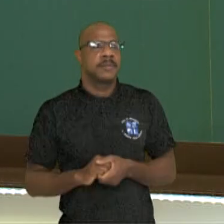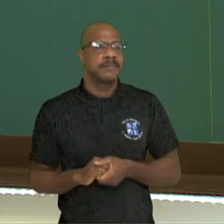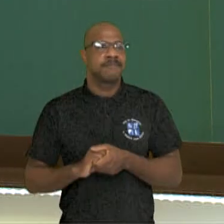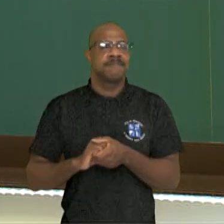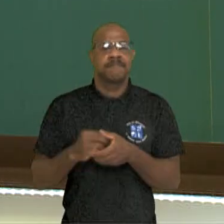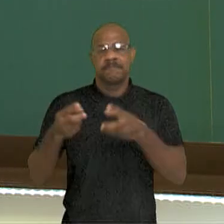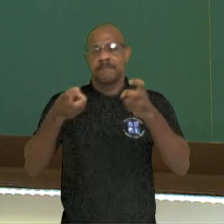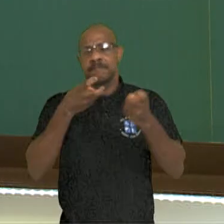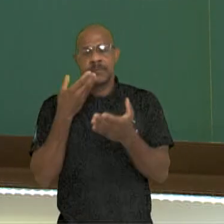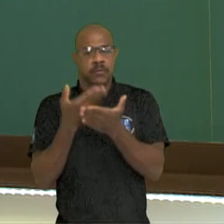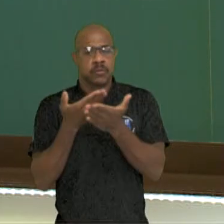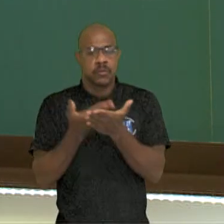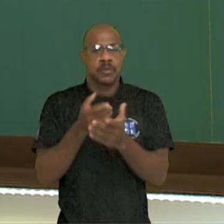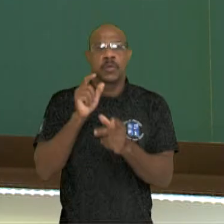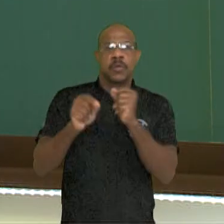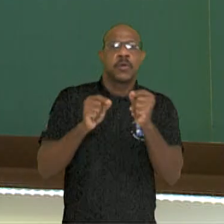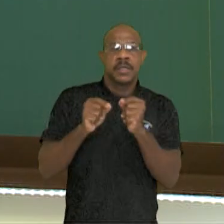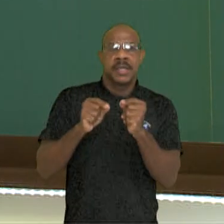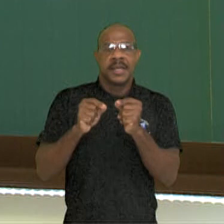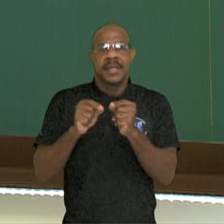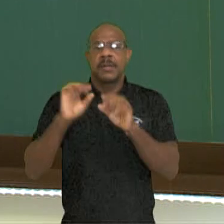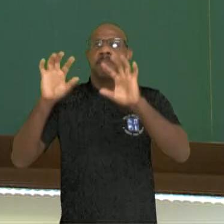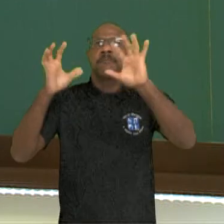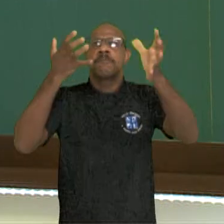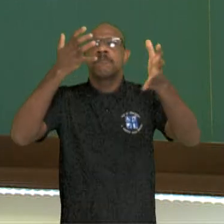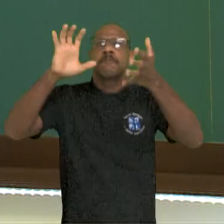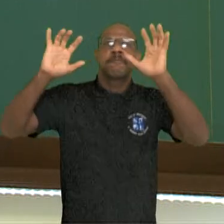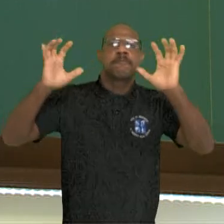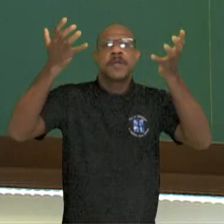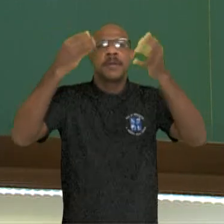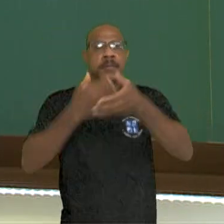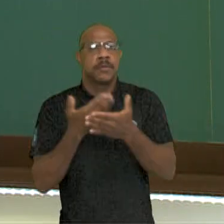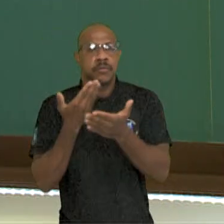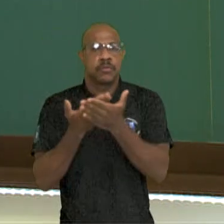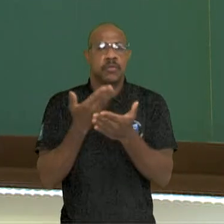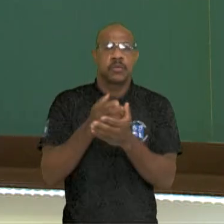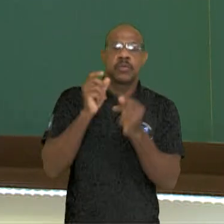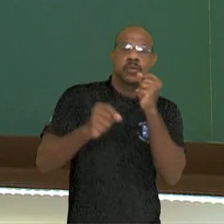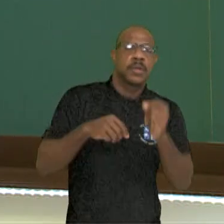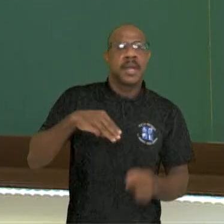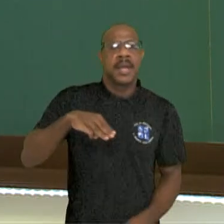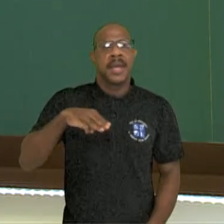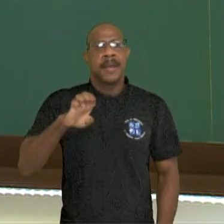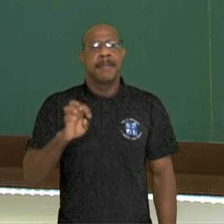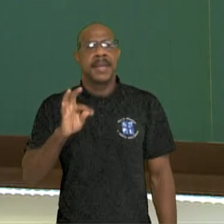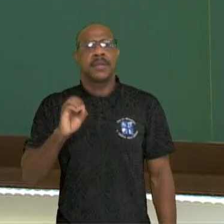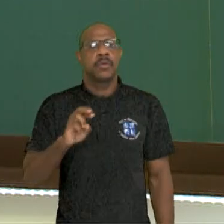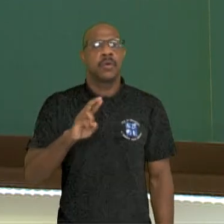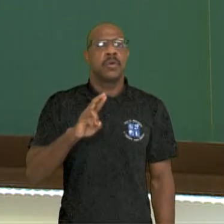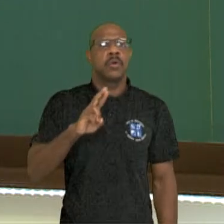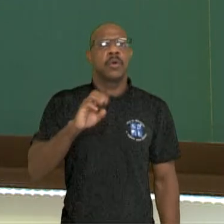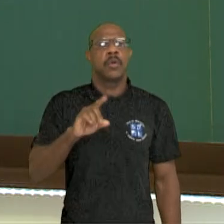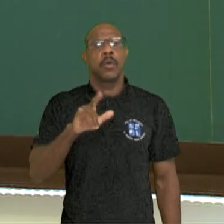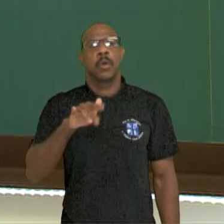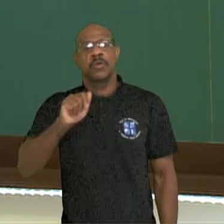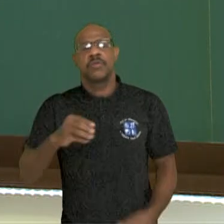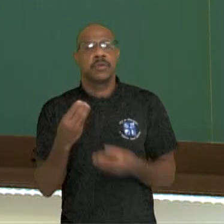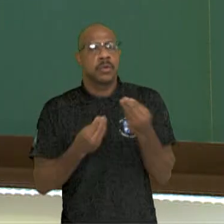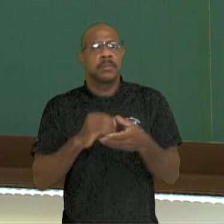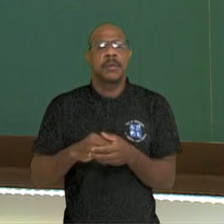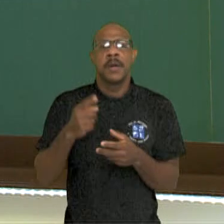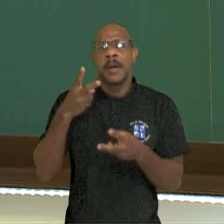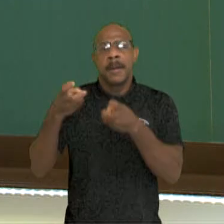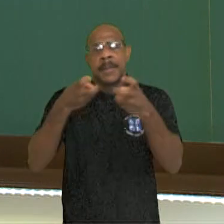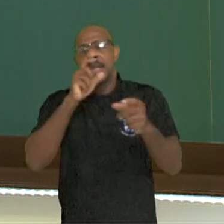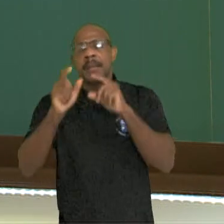do tempo, onde a meteorologia realiza os estudos momentâneos da superfície e tenta prever quais serão as